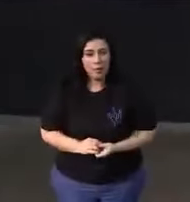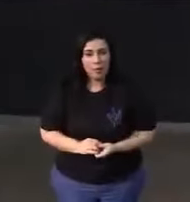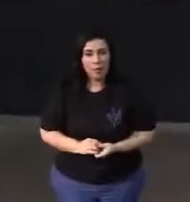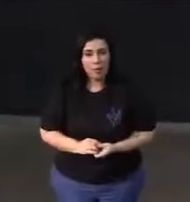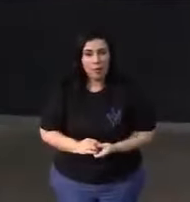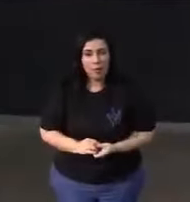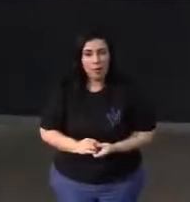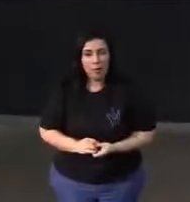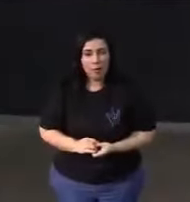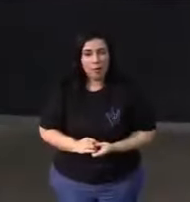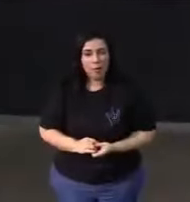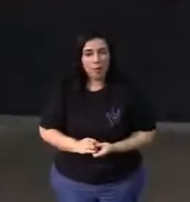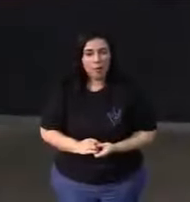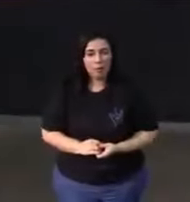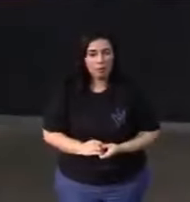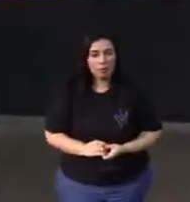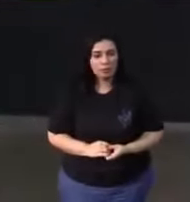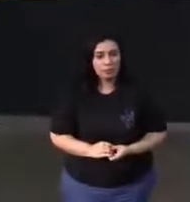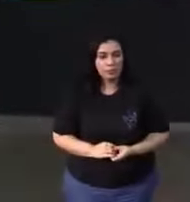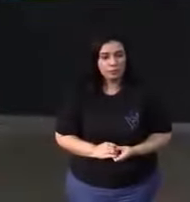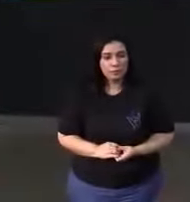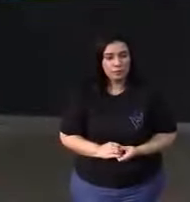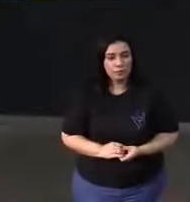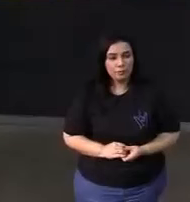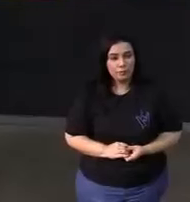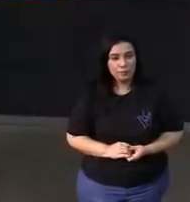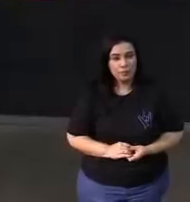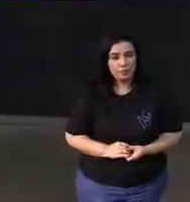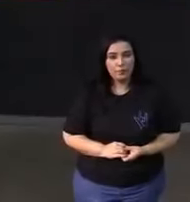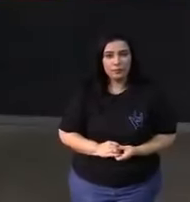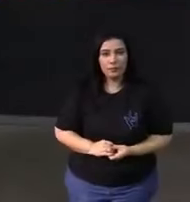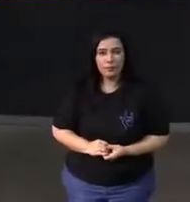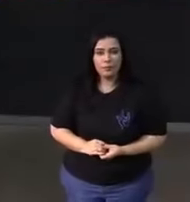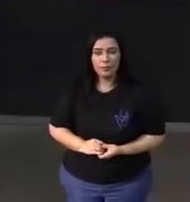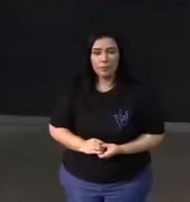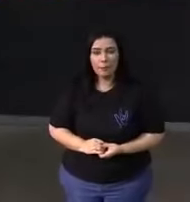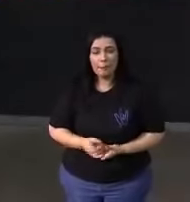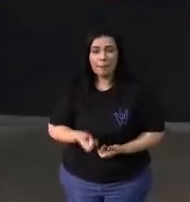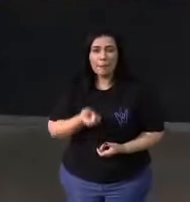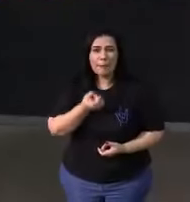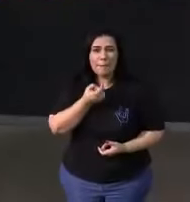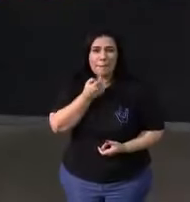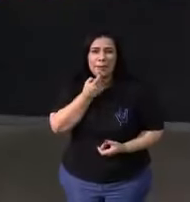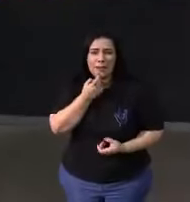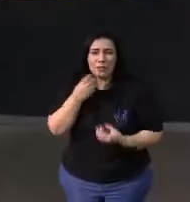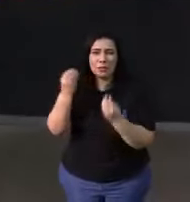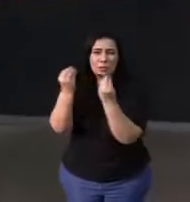já chegou bem perto de tocar o seu milagre,